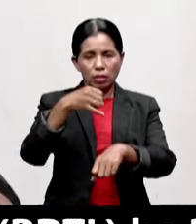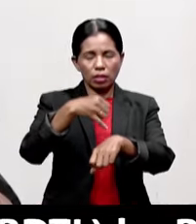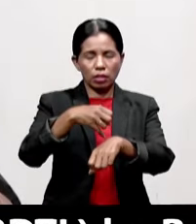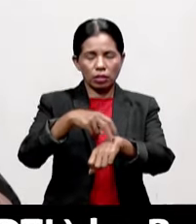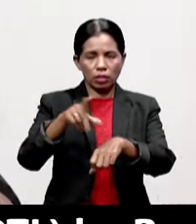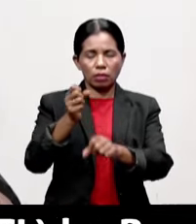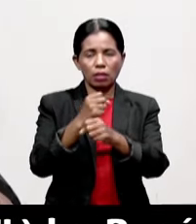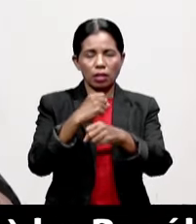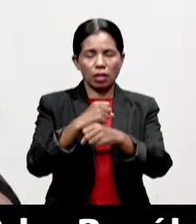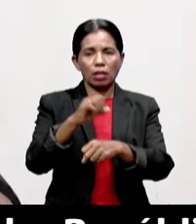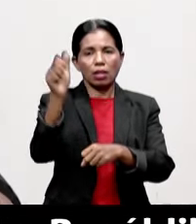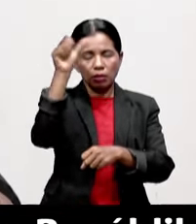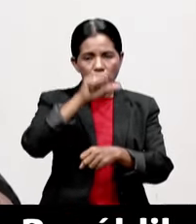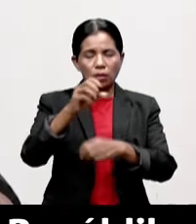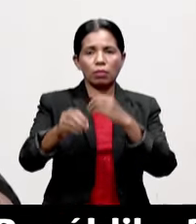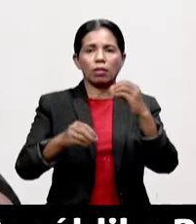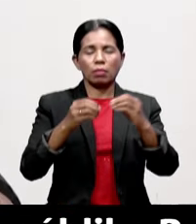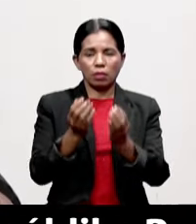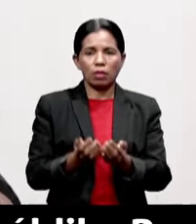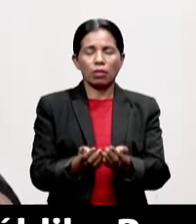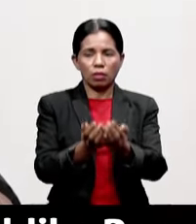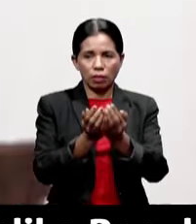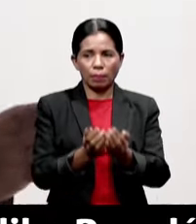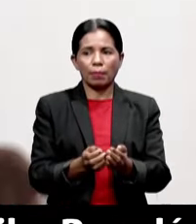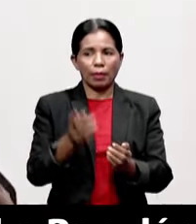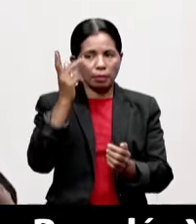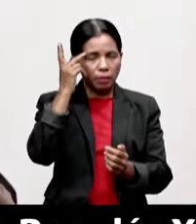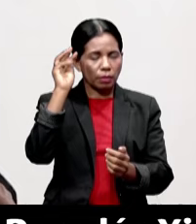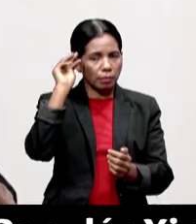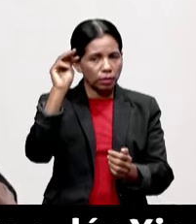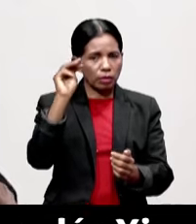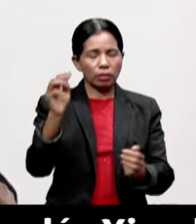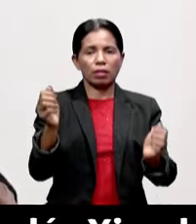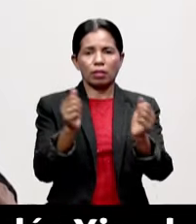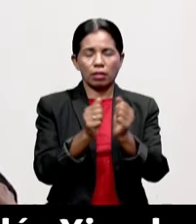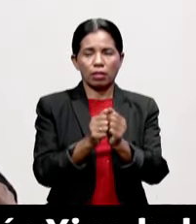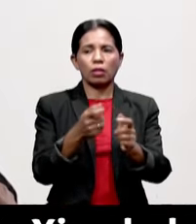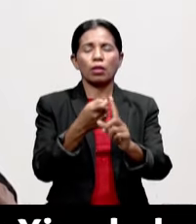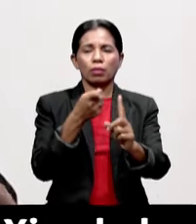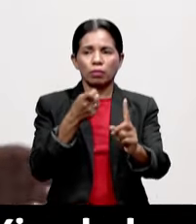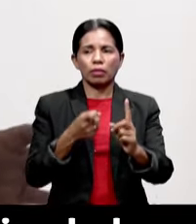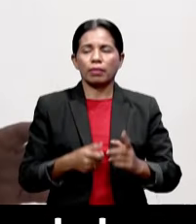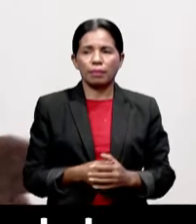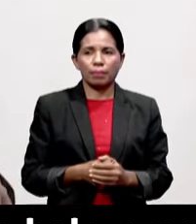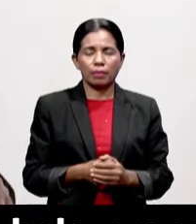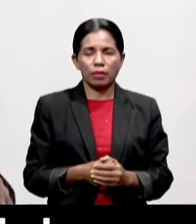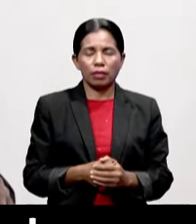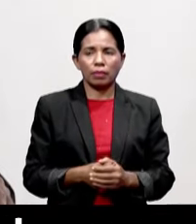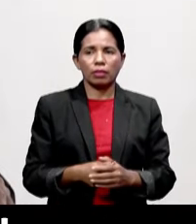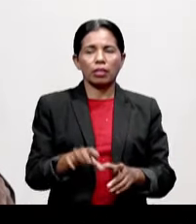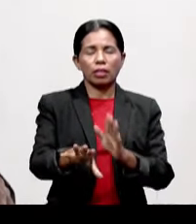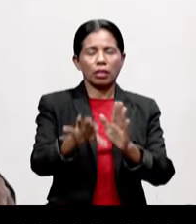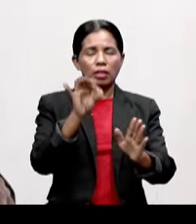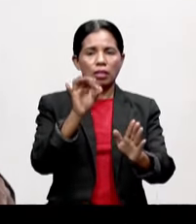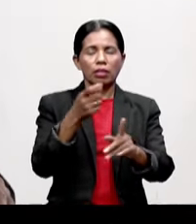Roja Xola. Senhor Primeiro-Ministro, certamente que nesse livro você nesse nomeia,